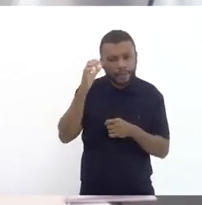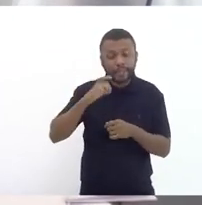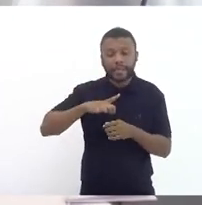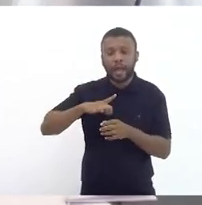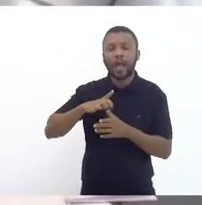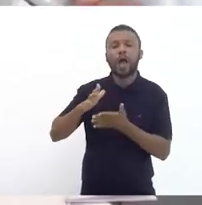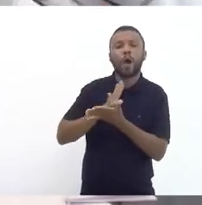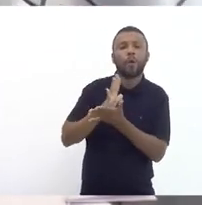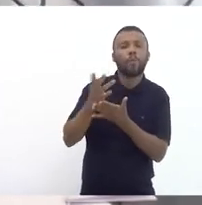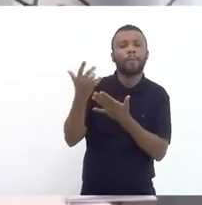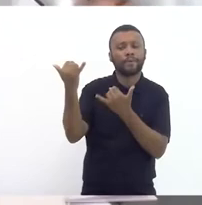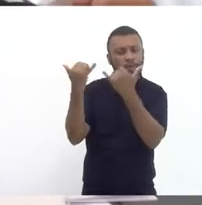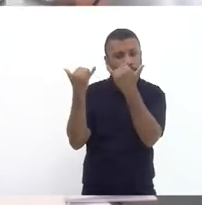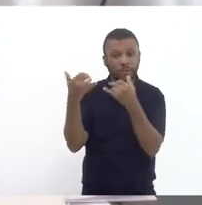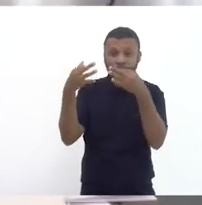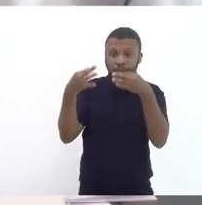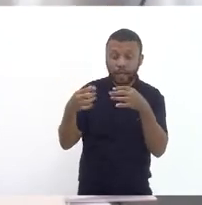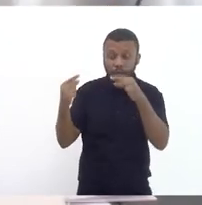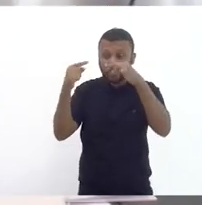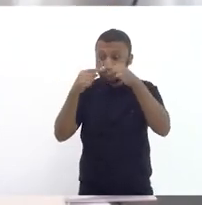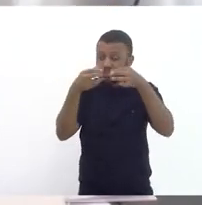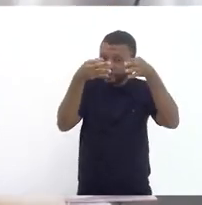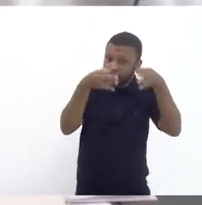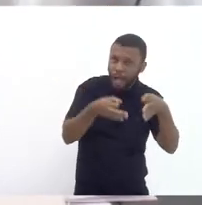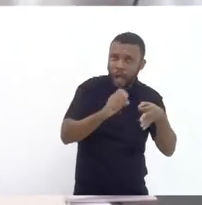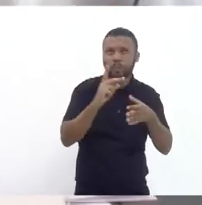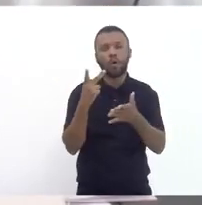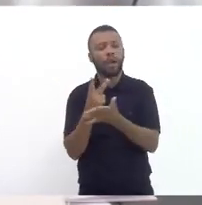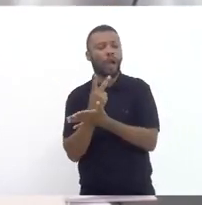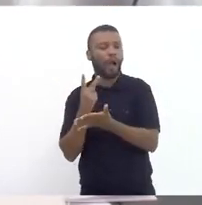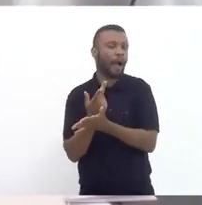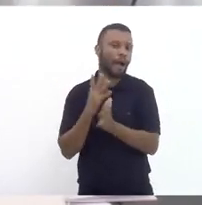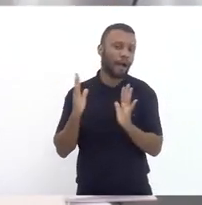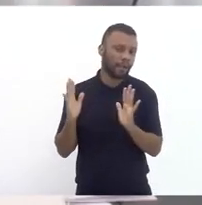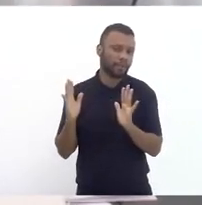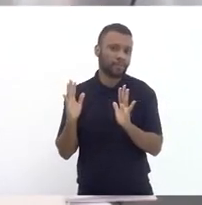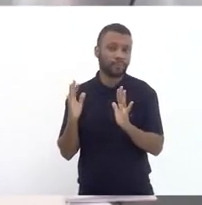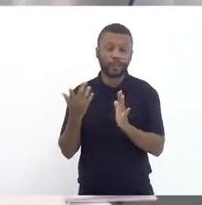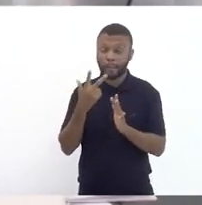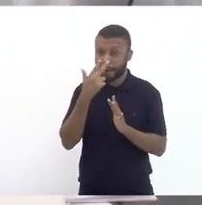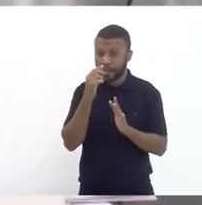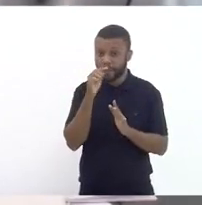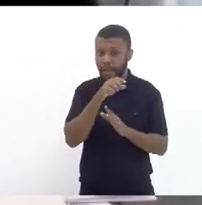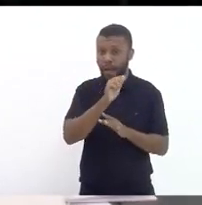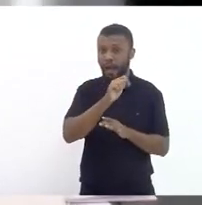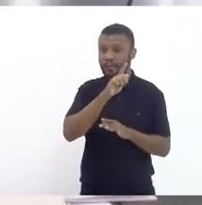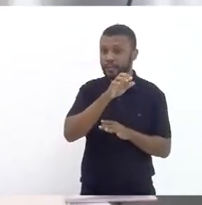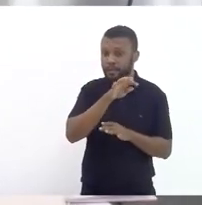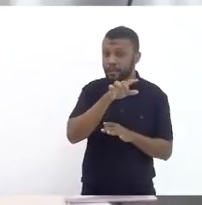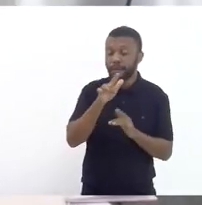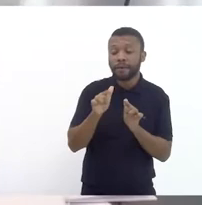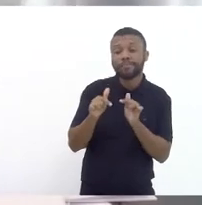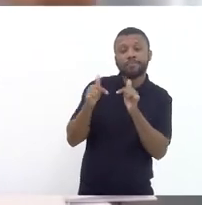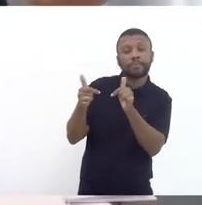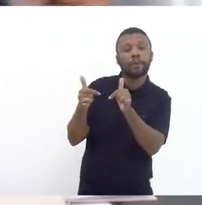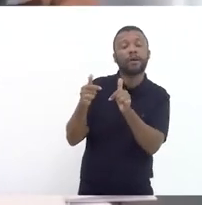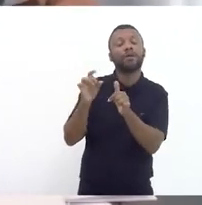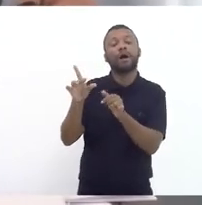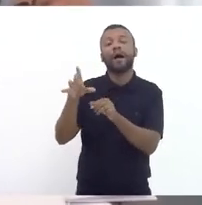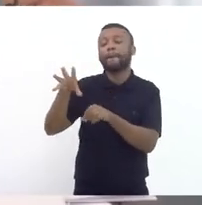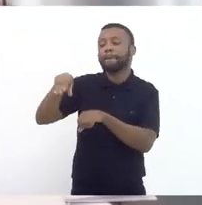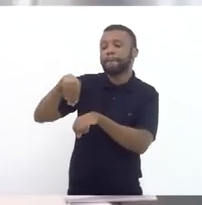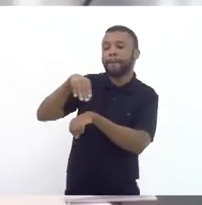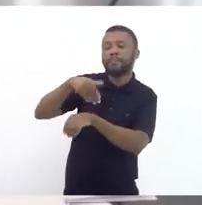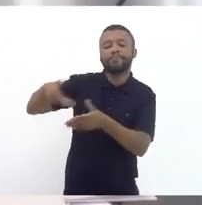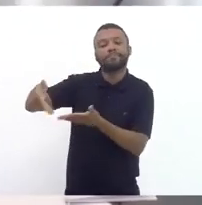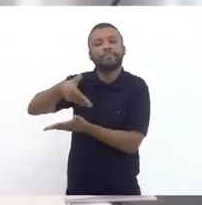número, se são convergentes, se são divergentes, porque a Getransp, pelo que eu entendi, vai atuar apenas se houver divergência fazendo mediação. Então, eu queria saber se a